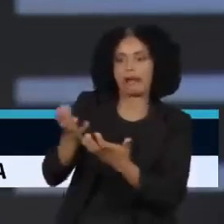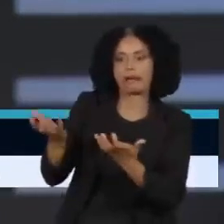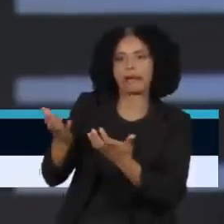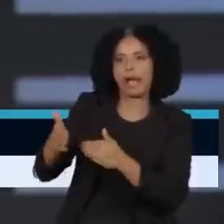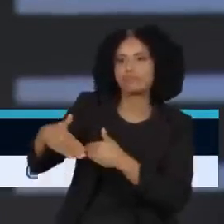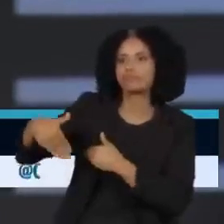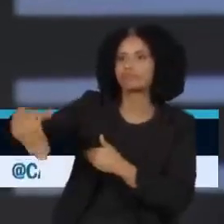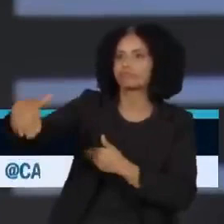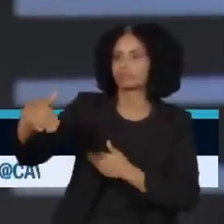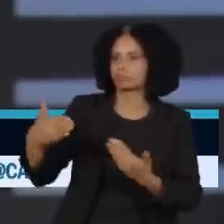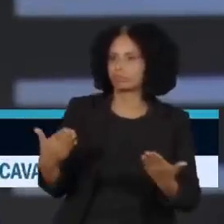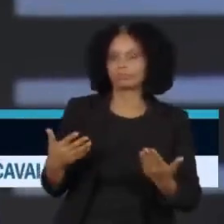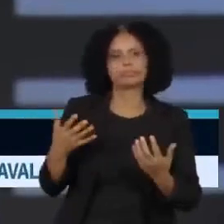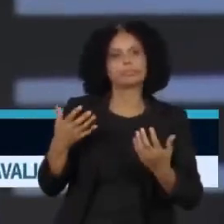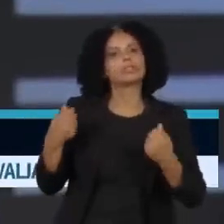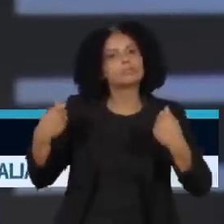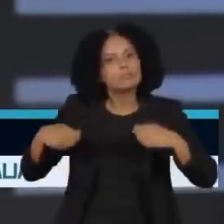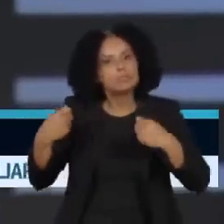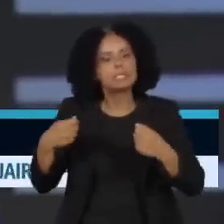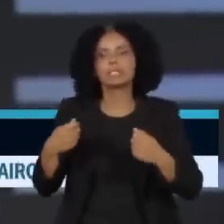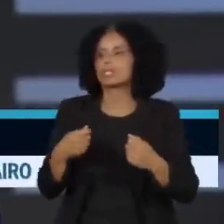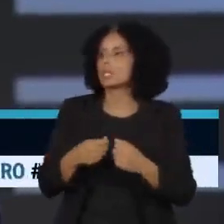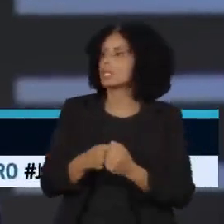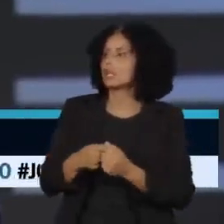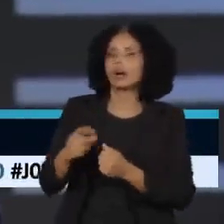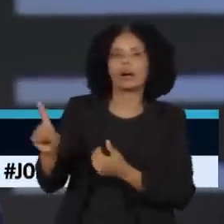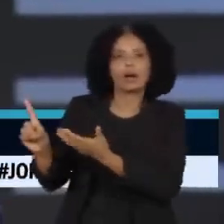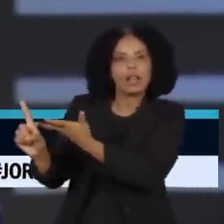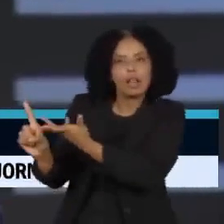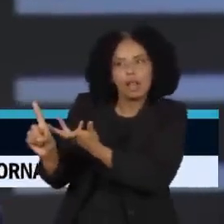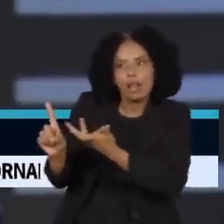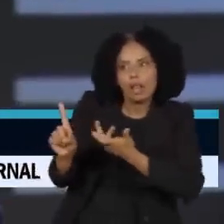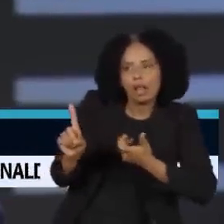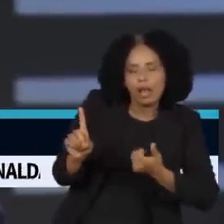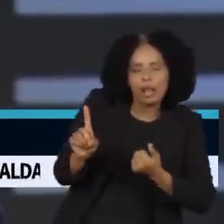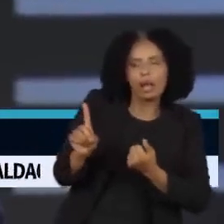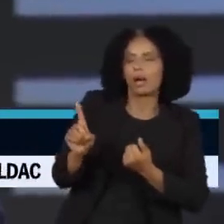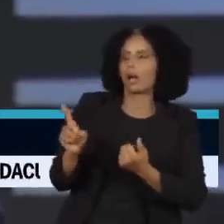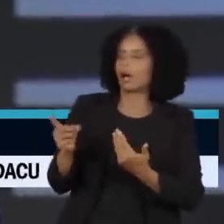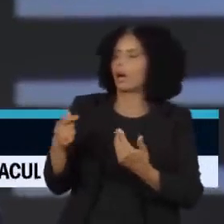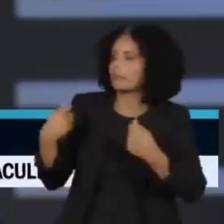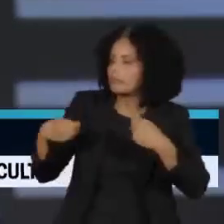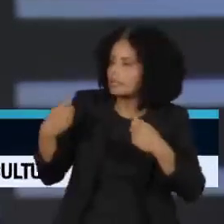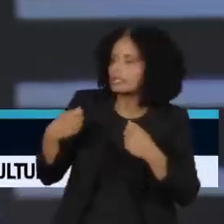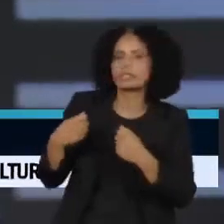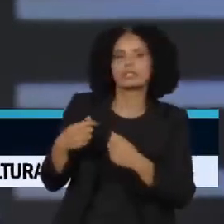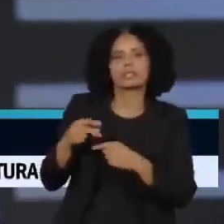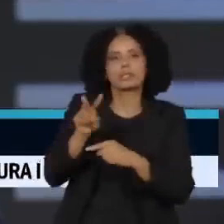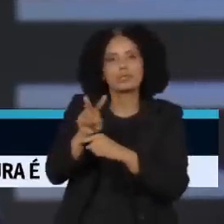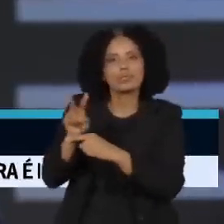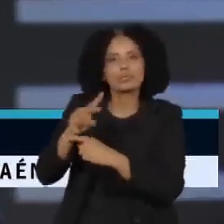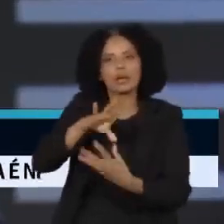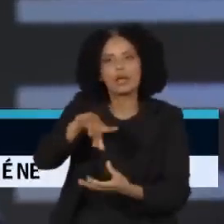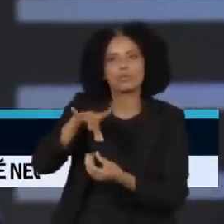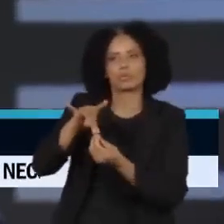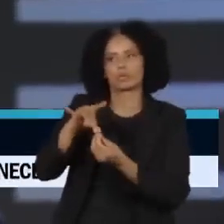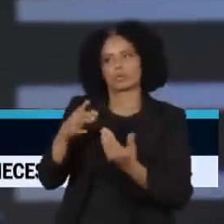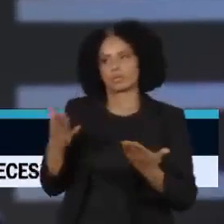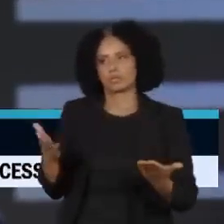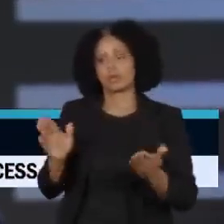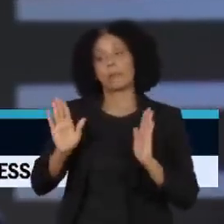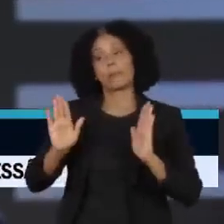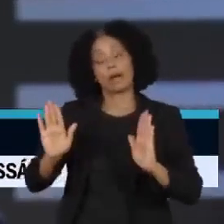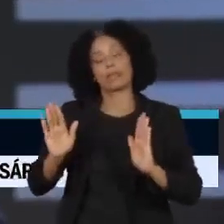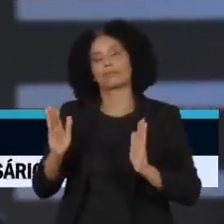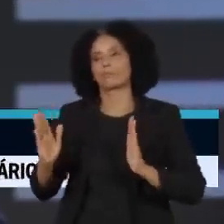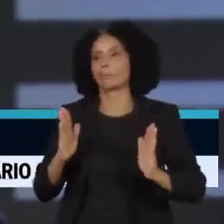portanto nós temos de conquistar aquela maioria que é defende a democracia mas que ficou fanatizado durante um período pelo